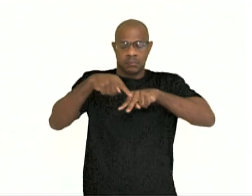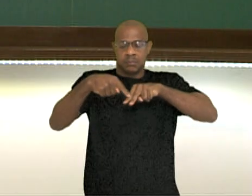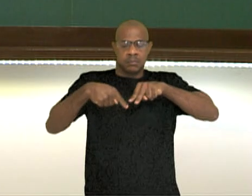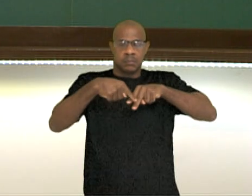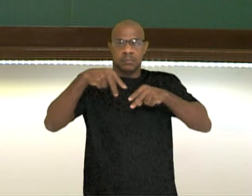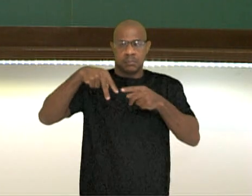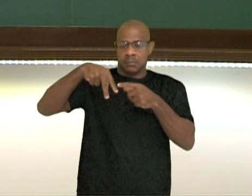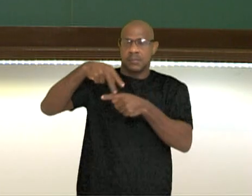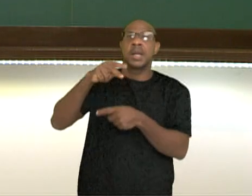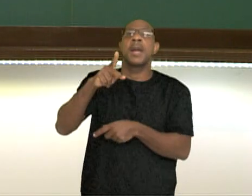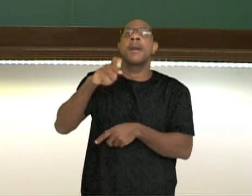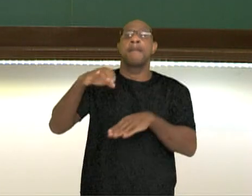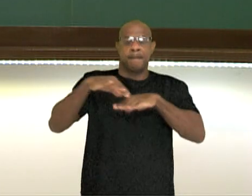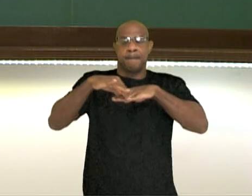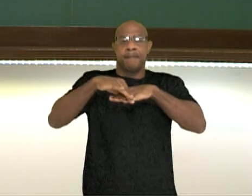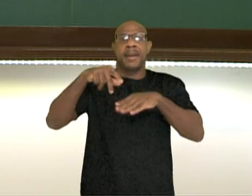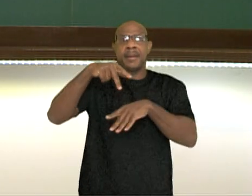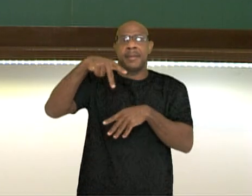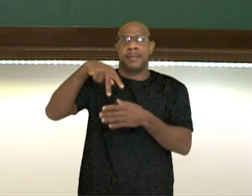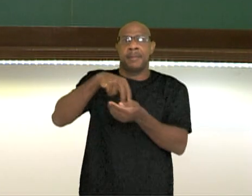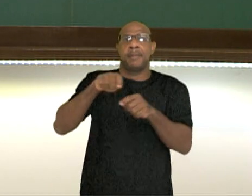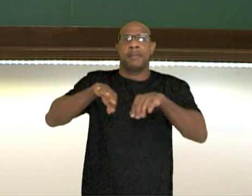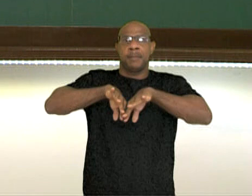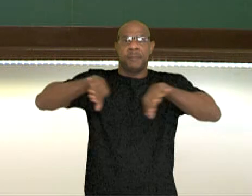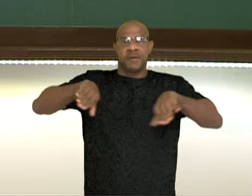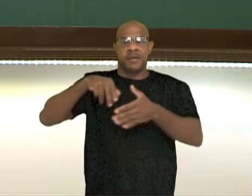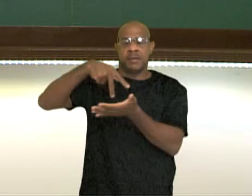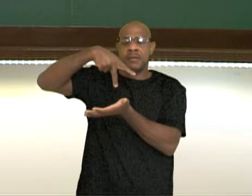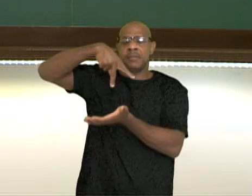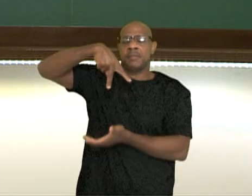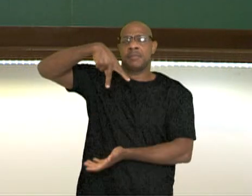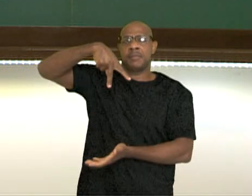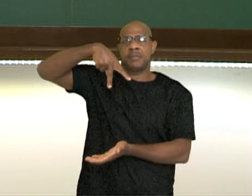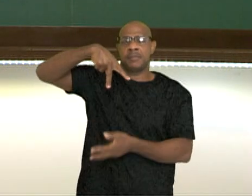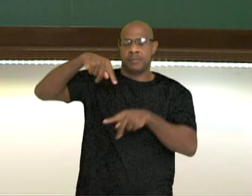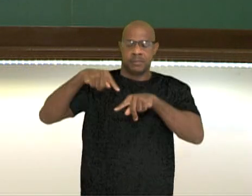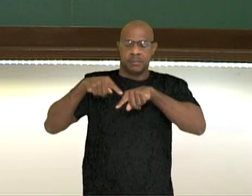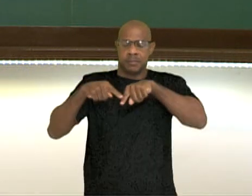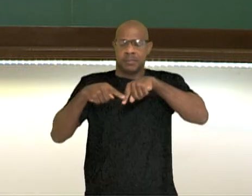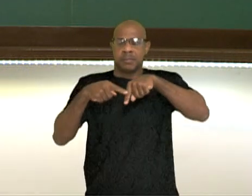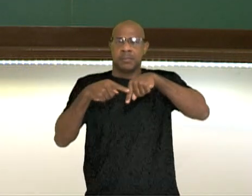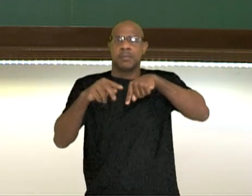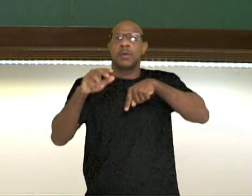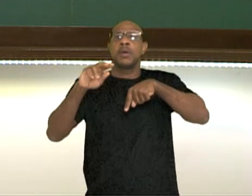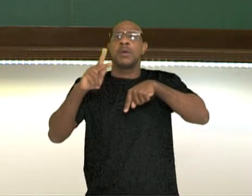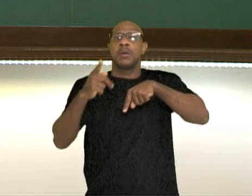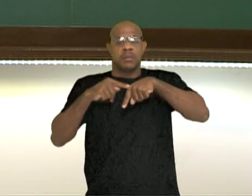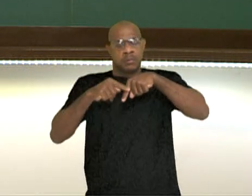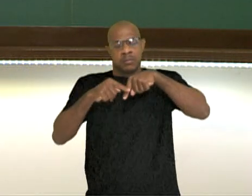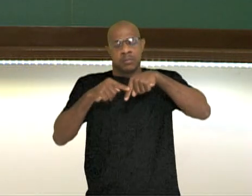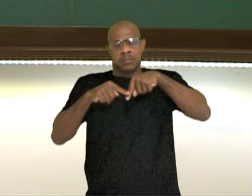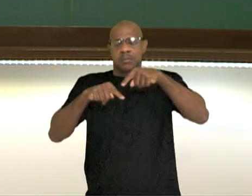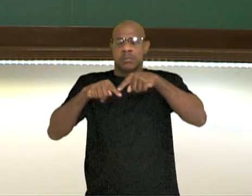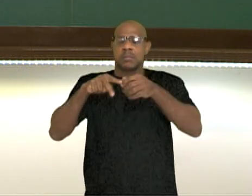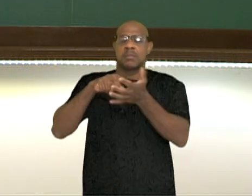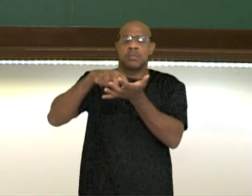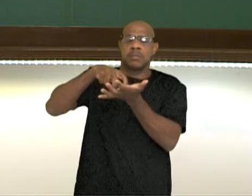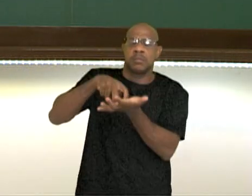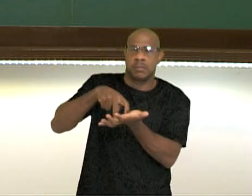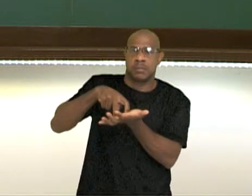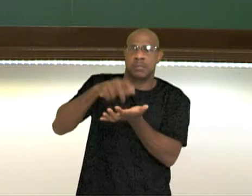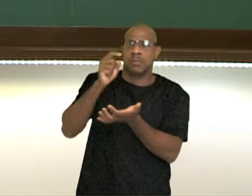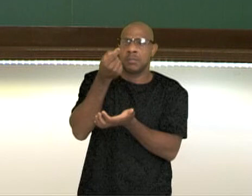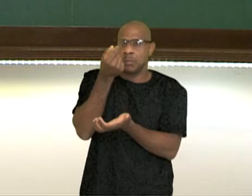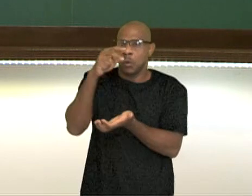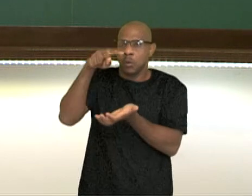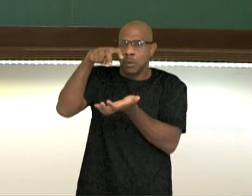pés paralelos, afastados, joelho levemente inclinado e o tronco também inclina para frente. Não é para